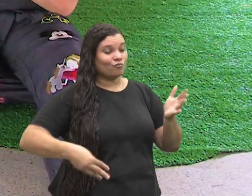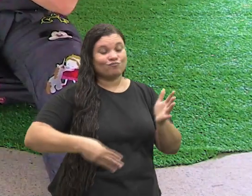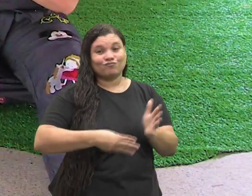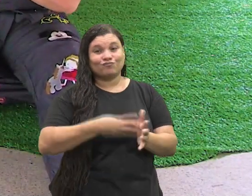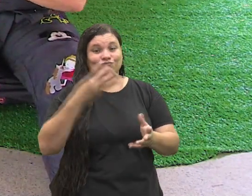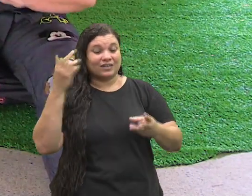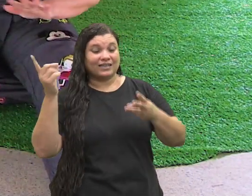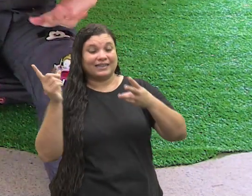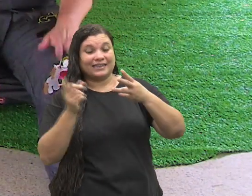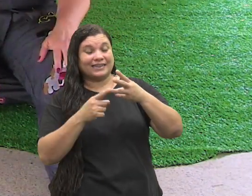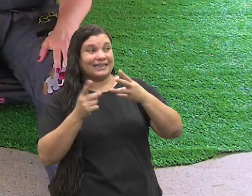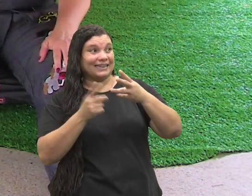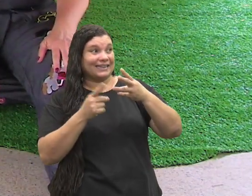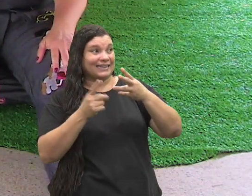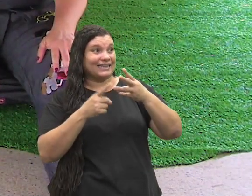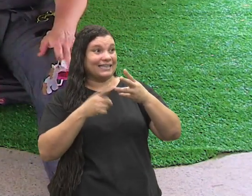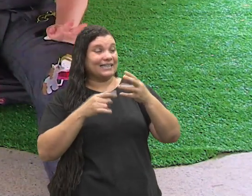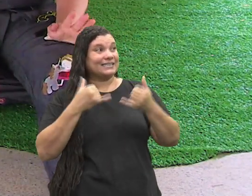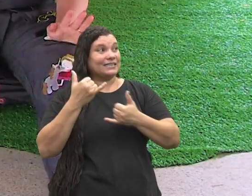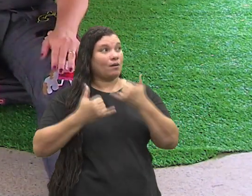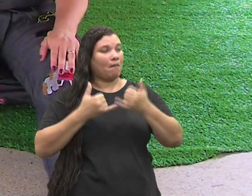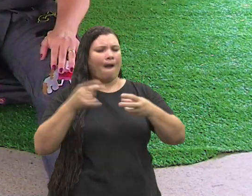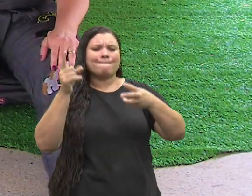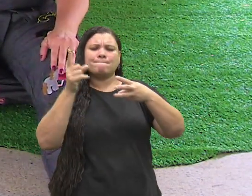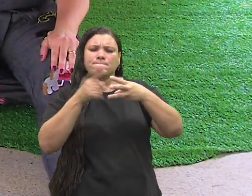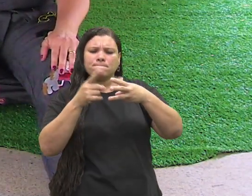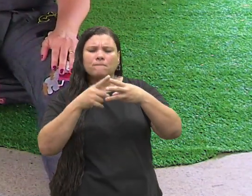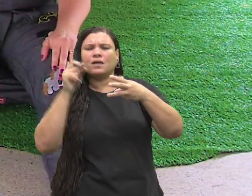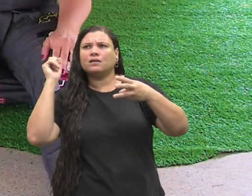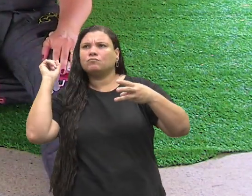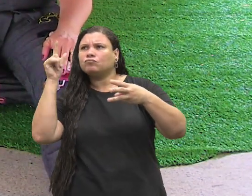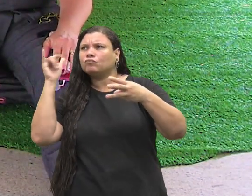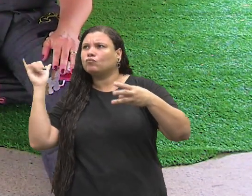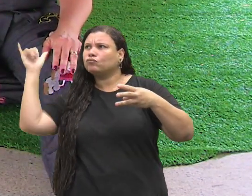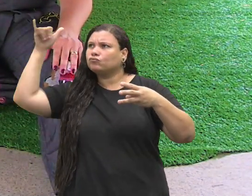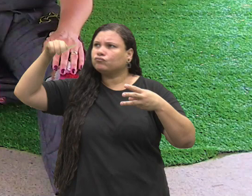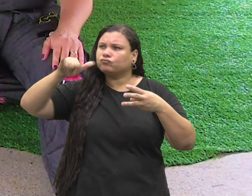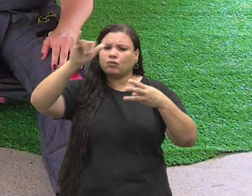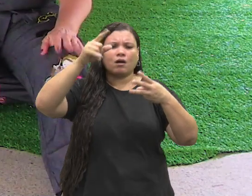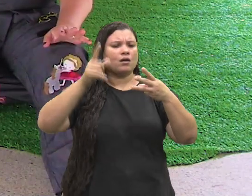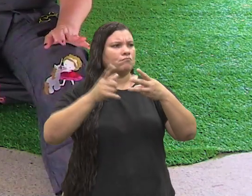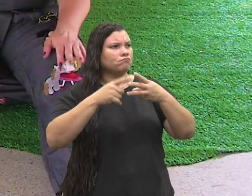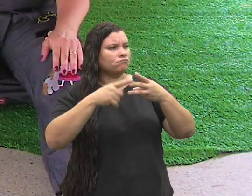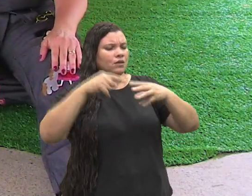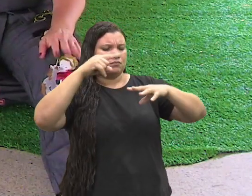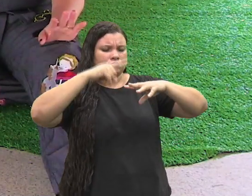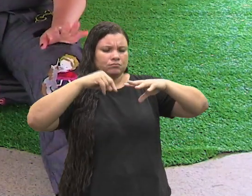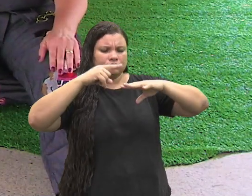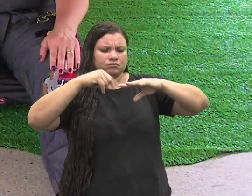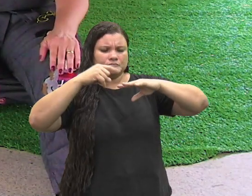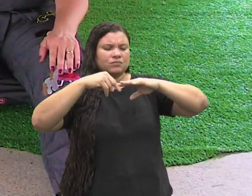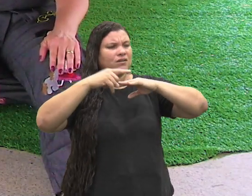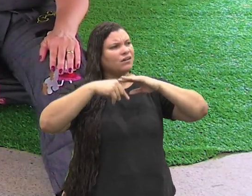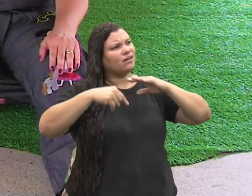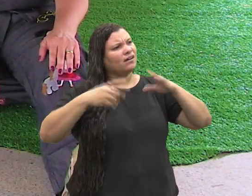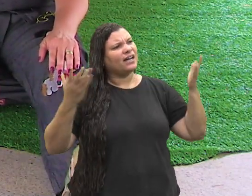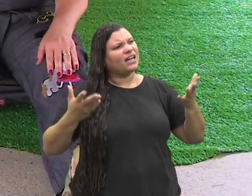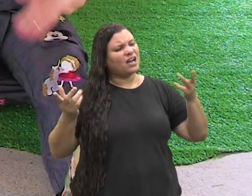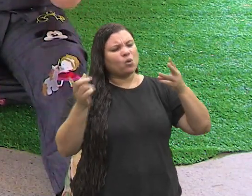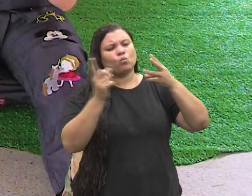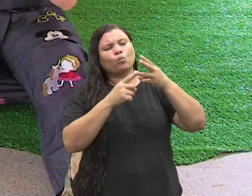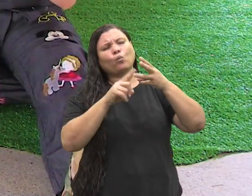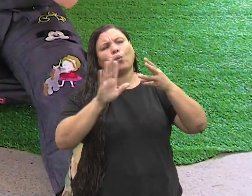brincadeira. Oba! Será que as crianças vão gostar? Eu acho que vai. Eu também acho, sabe por